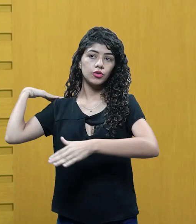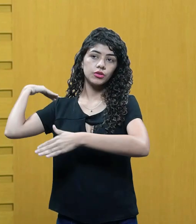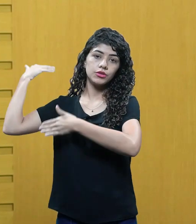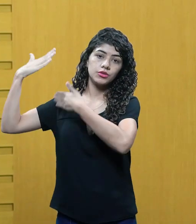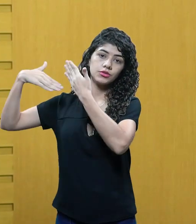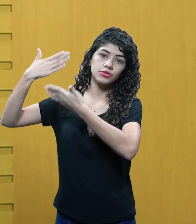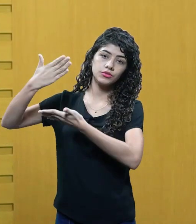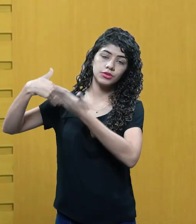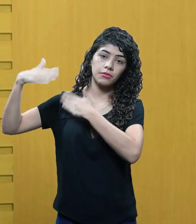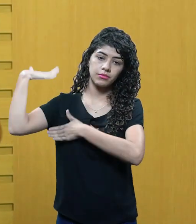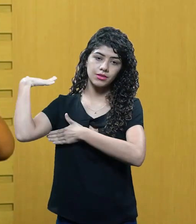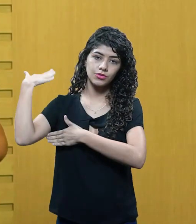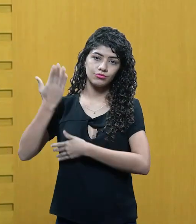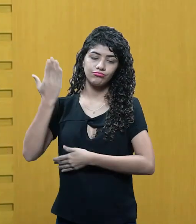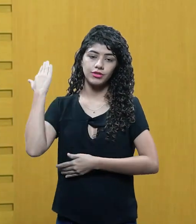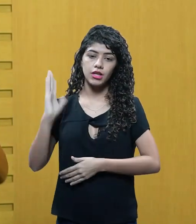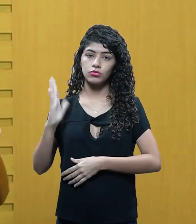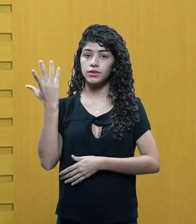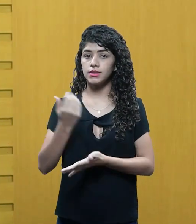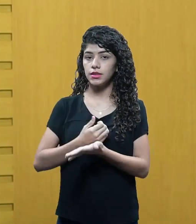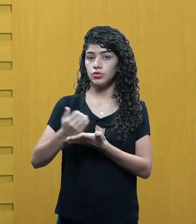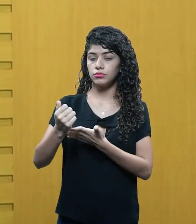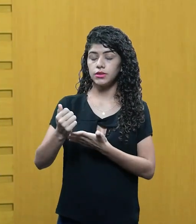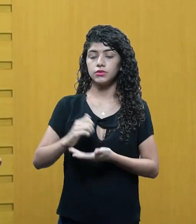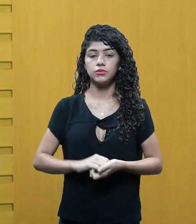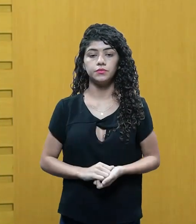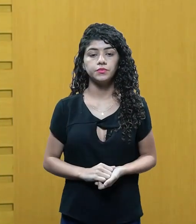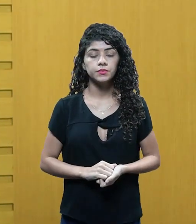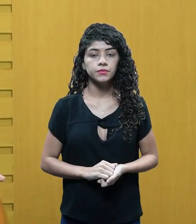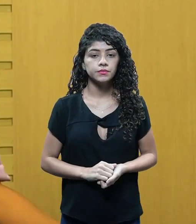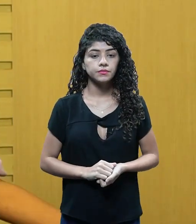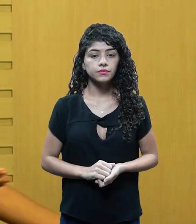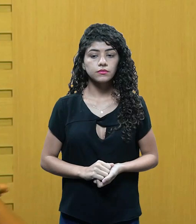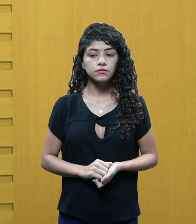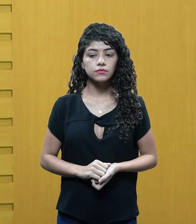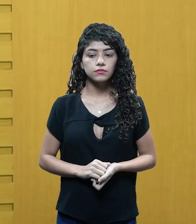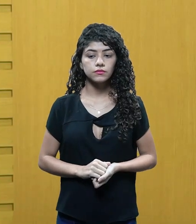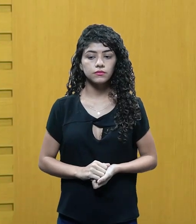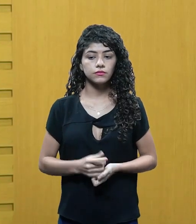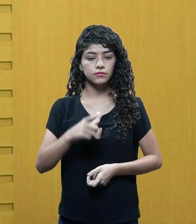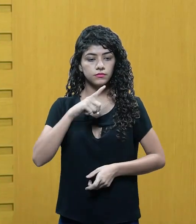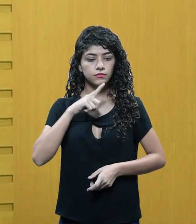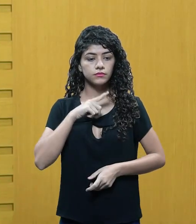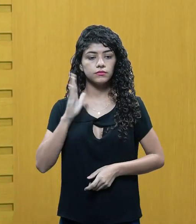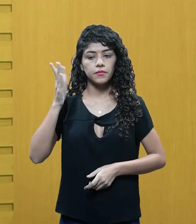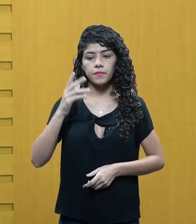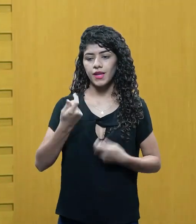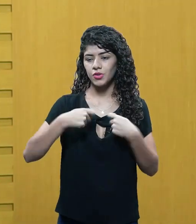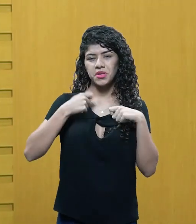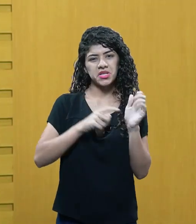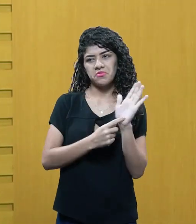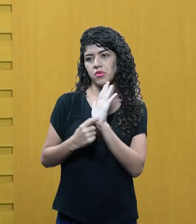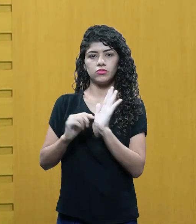ideia do narrador, né? Da narradora, de quem fala por cima da história. Está voltada mais ao volume de ações que já aconteceram. Então, não